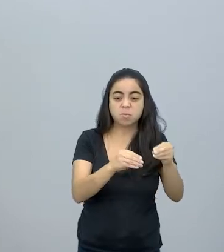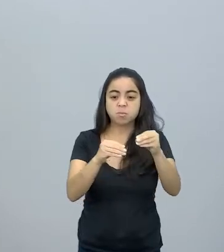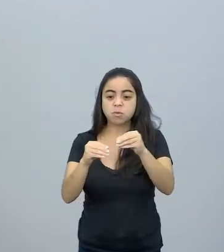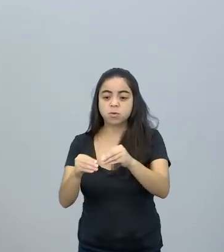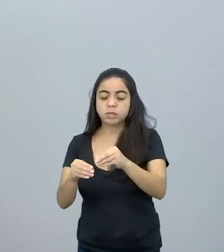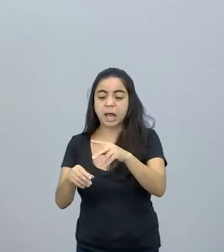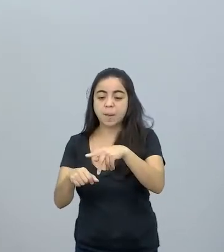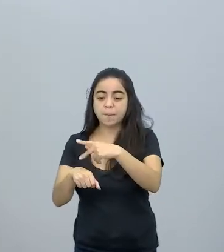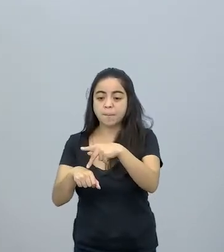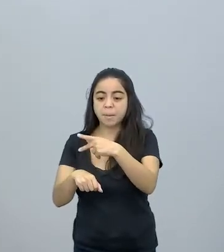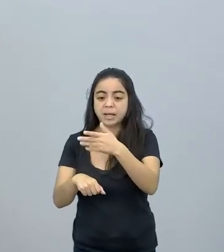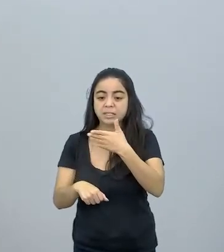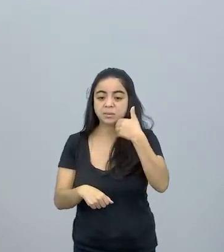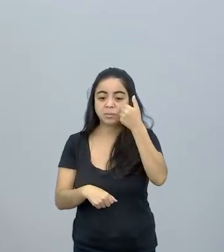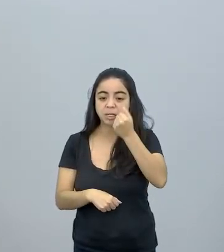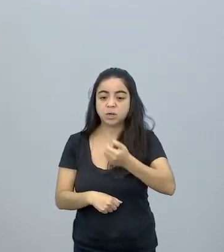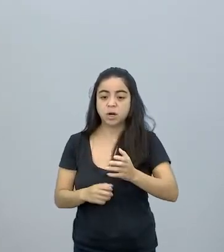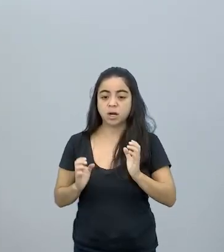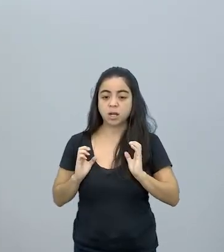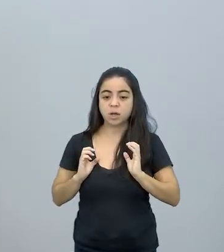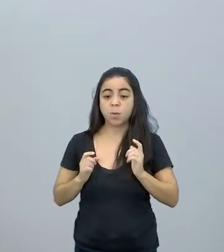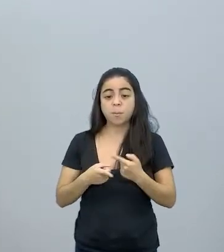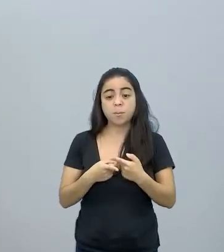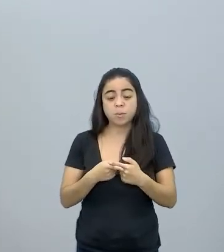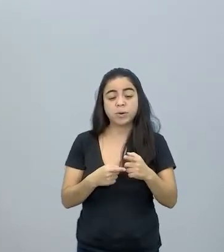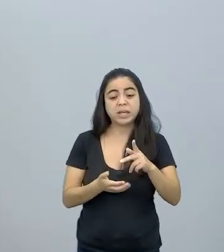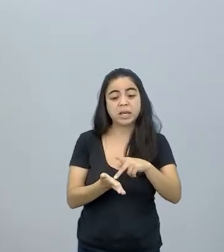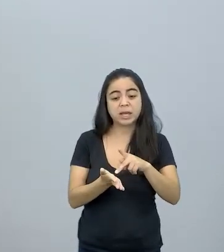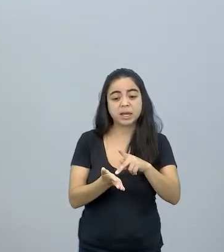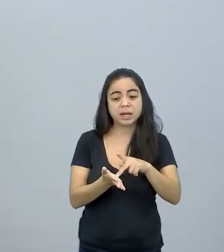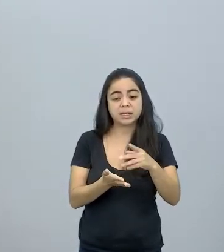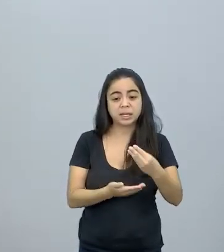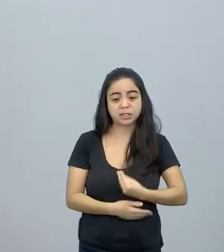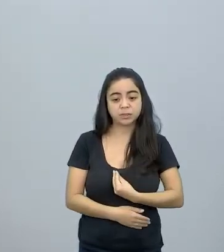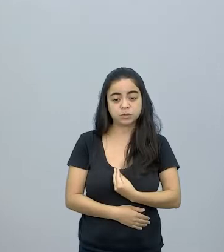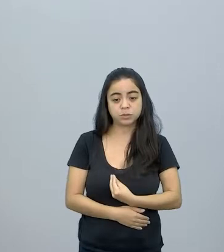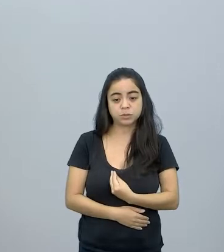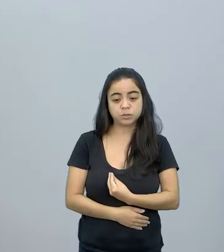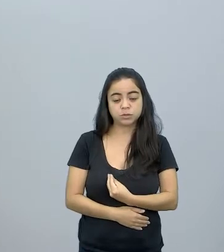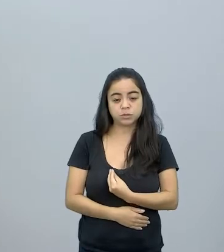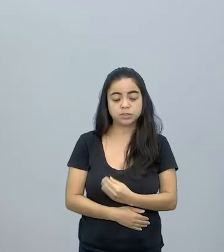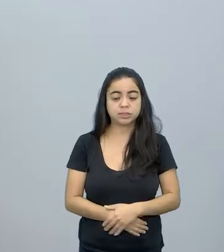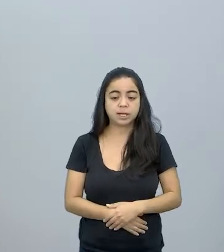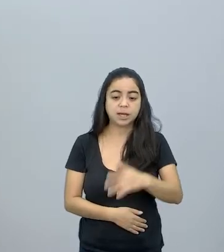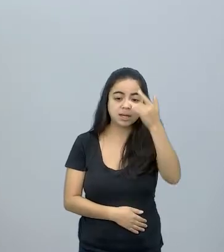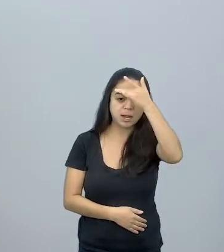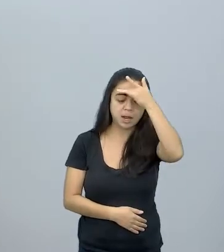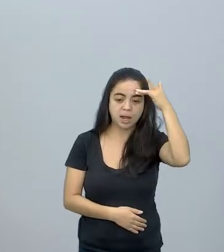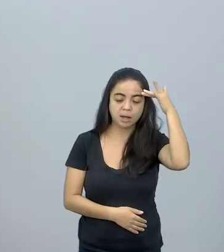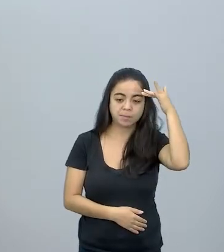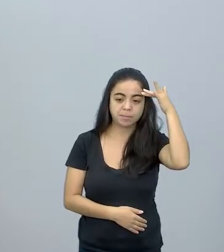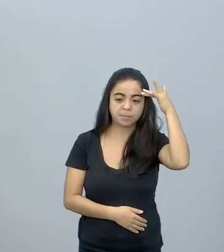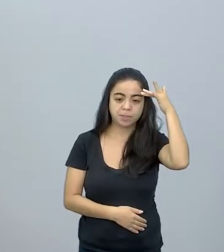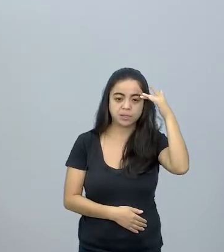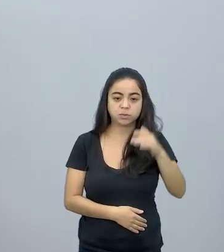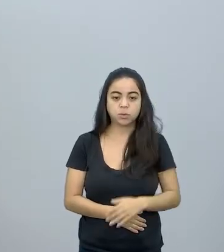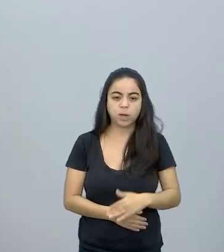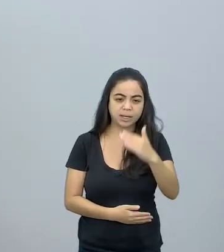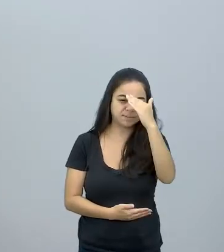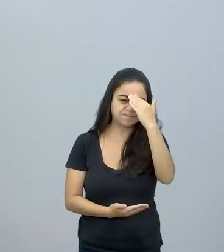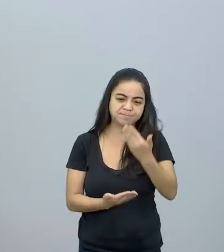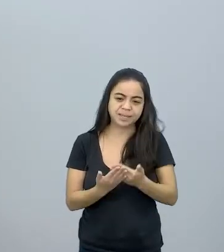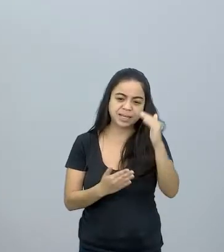imigração porque essa nova realidade de vida a pessoa ela crê que